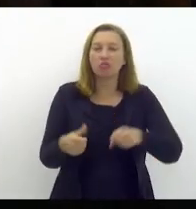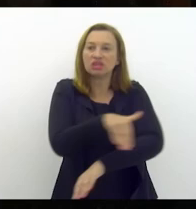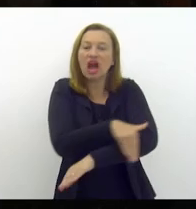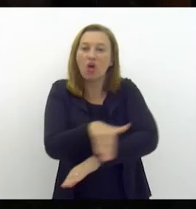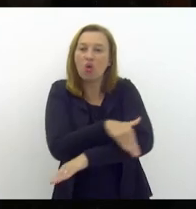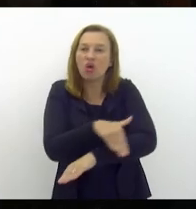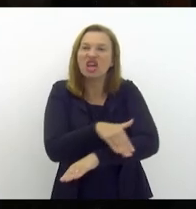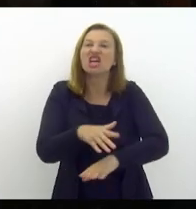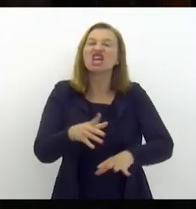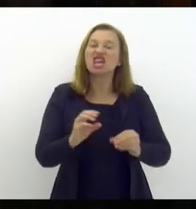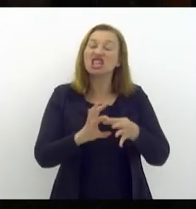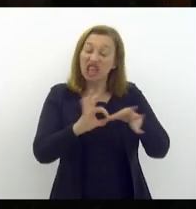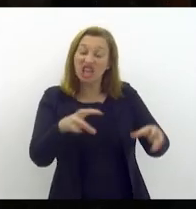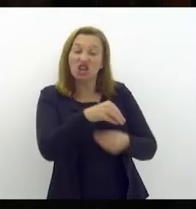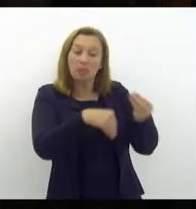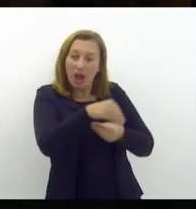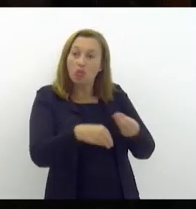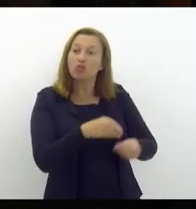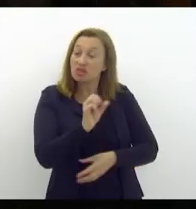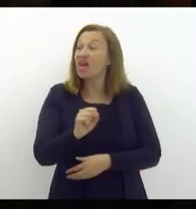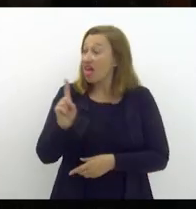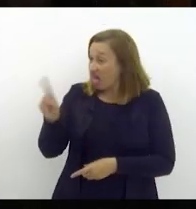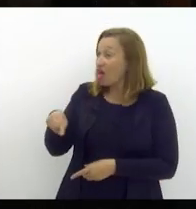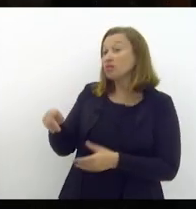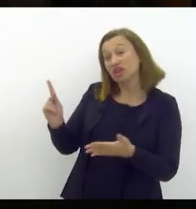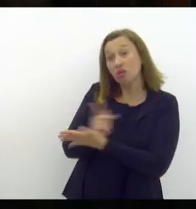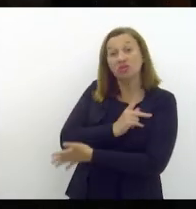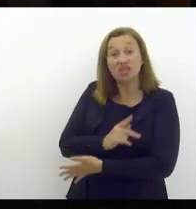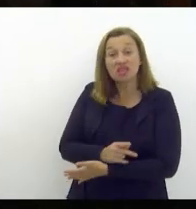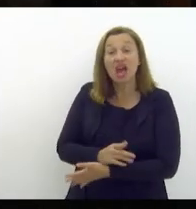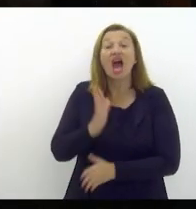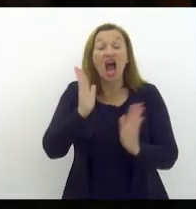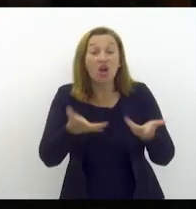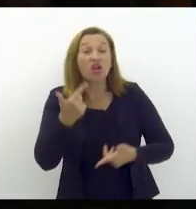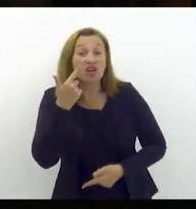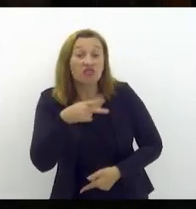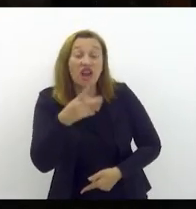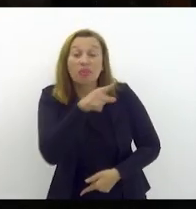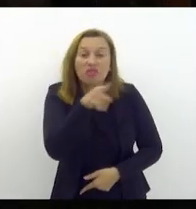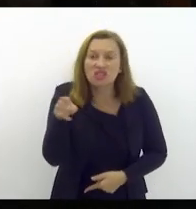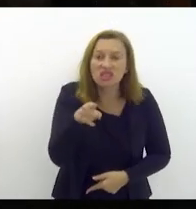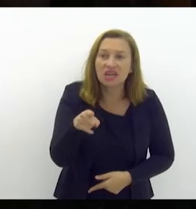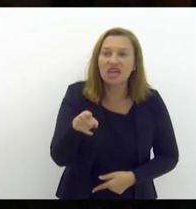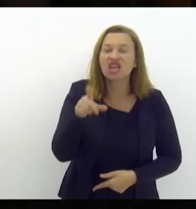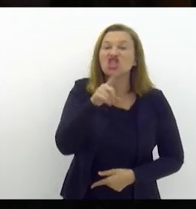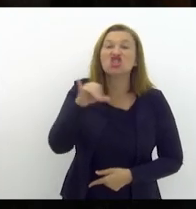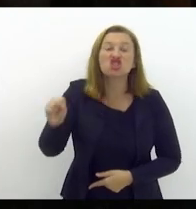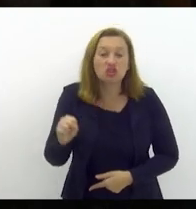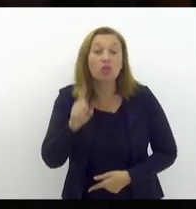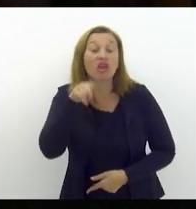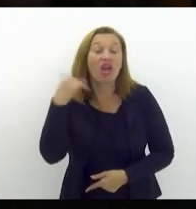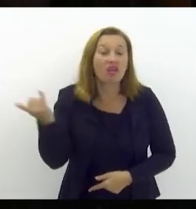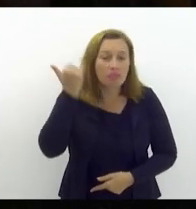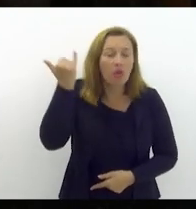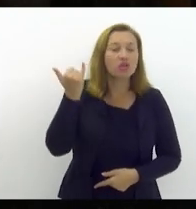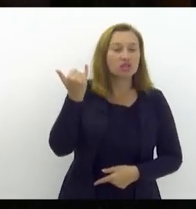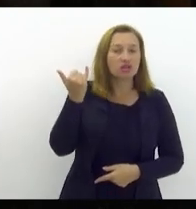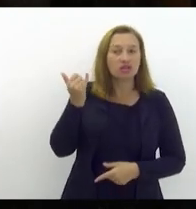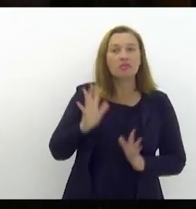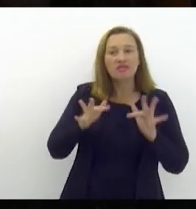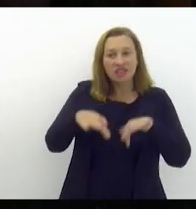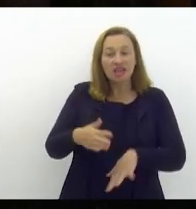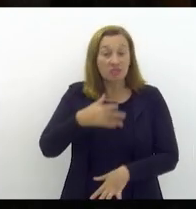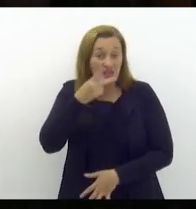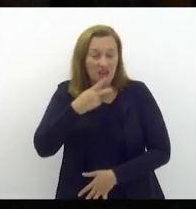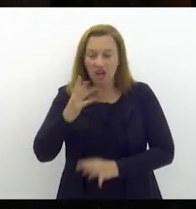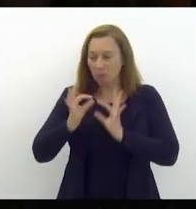virar um pandemônio aí a rua. É isso que tem que fazer. Agora eu quero dizer para vocês aqui, ô Dino, que é muito importante, só para mim terminar minha fala,